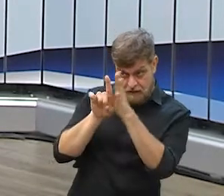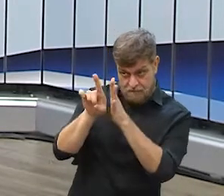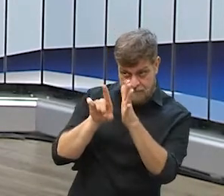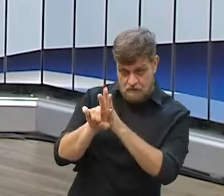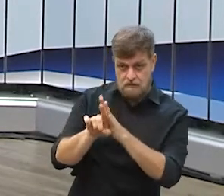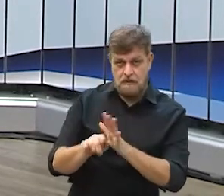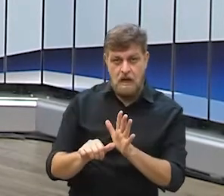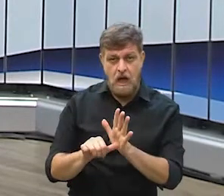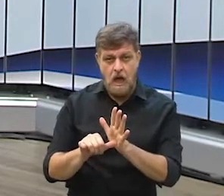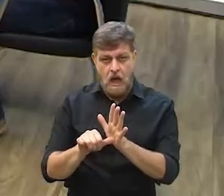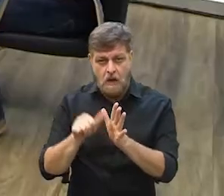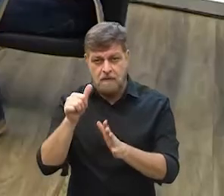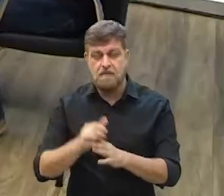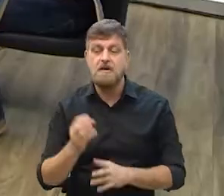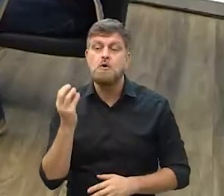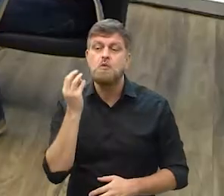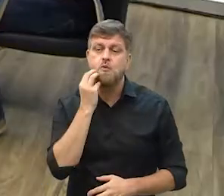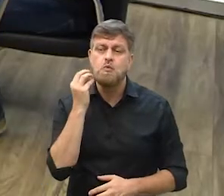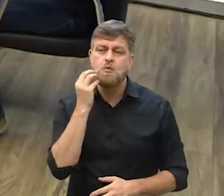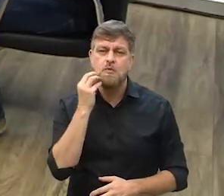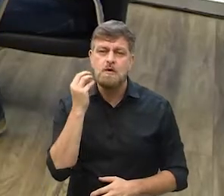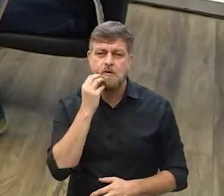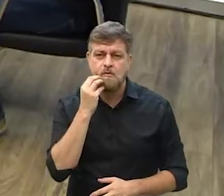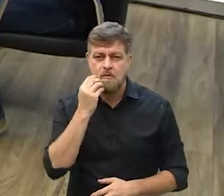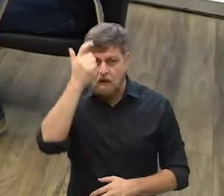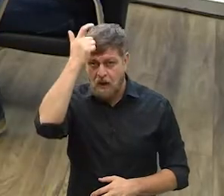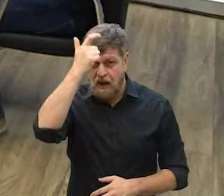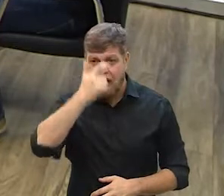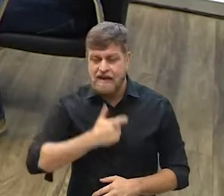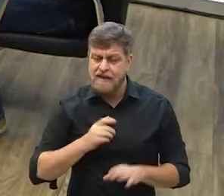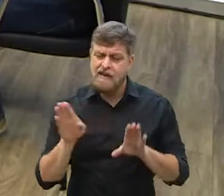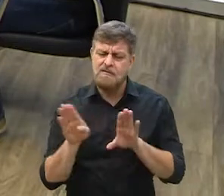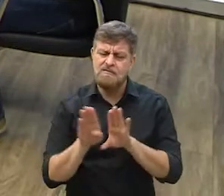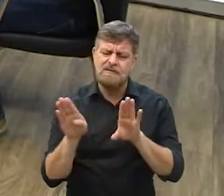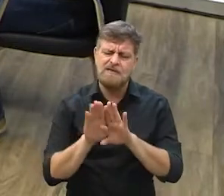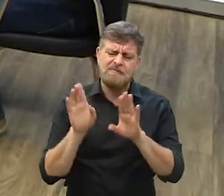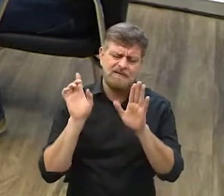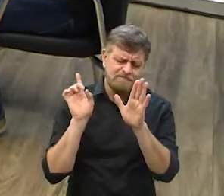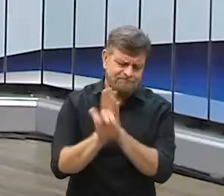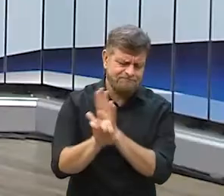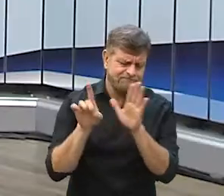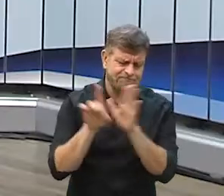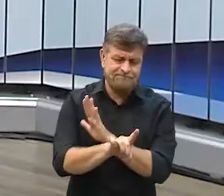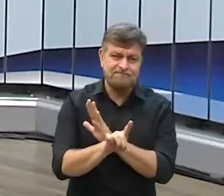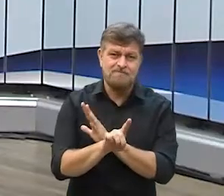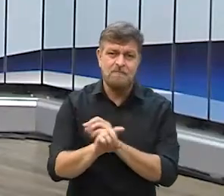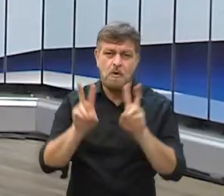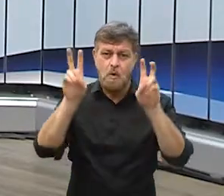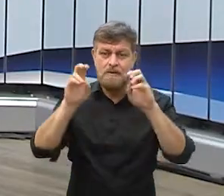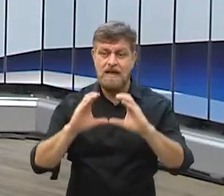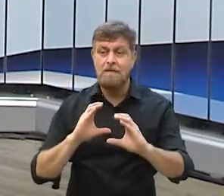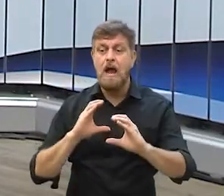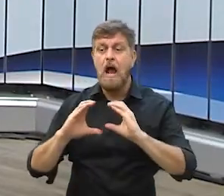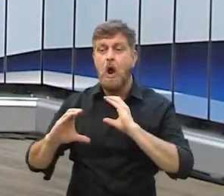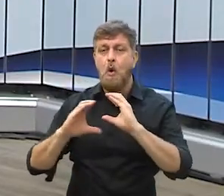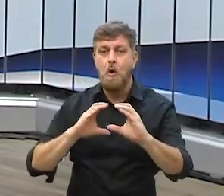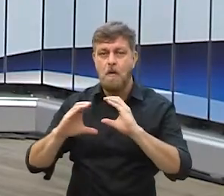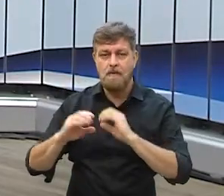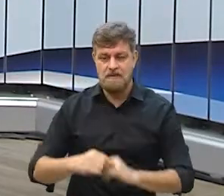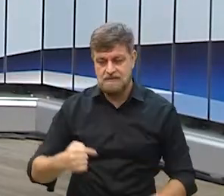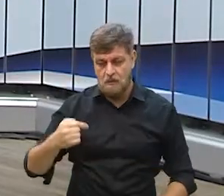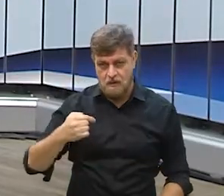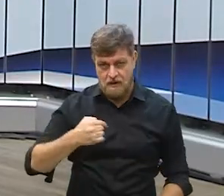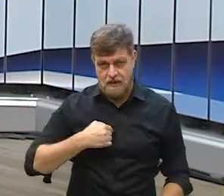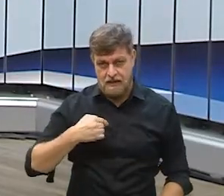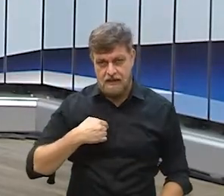primeiro, levantado pelo Igor Diego, eu tenho me questionado muito em relação à comunicação. Além aqui do programa Questão de